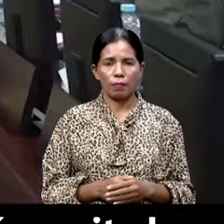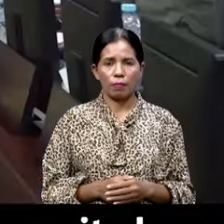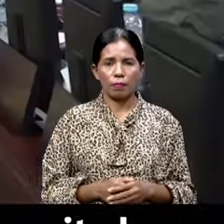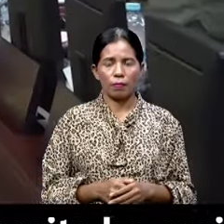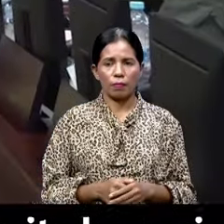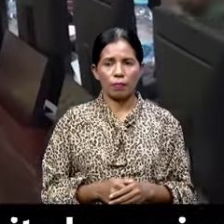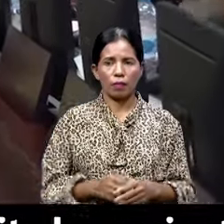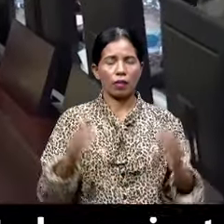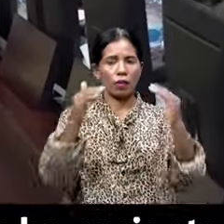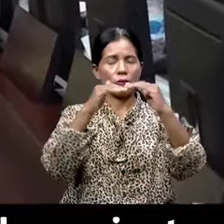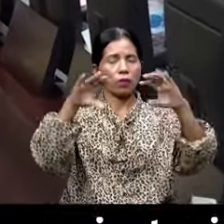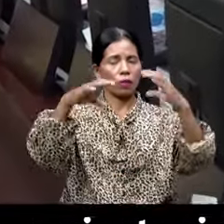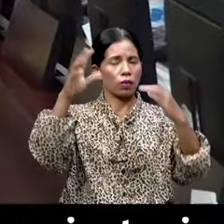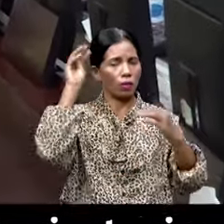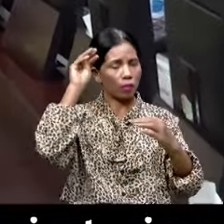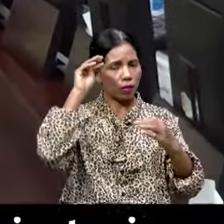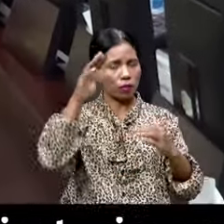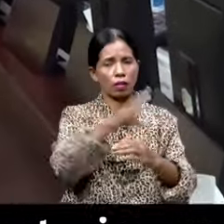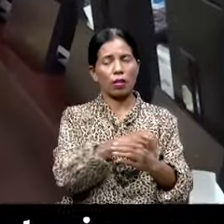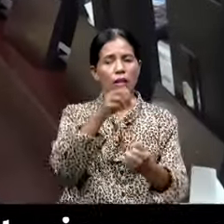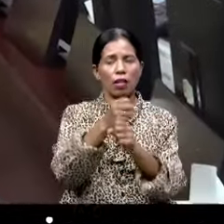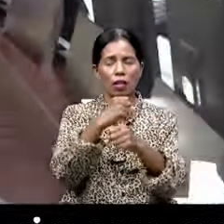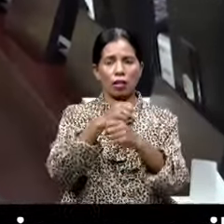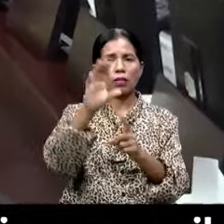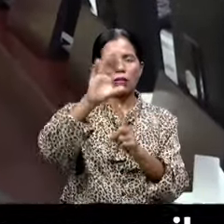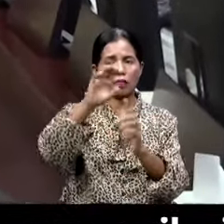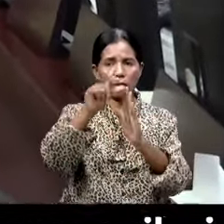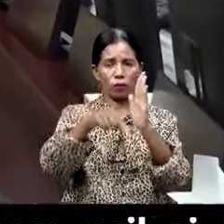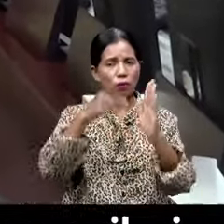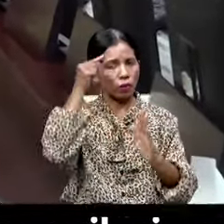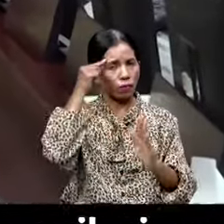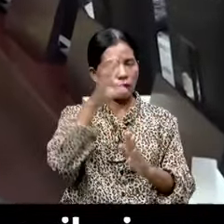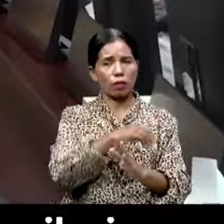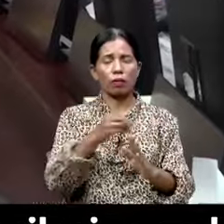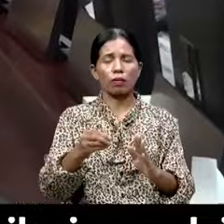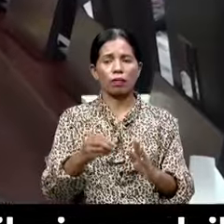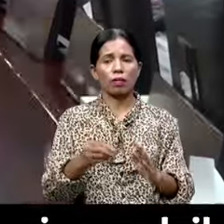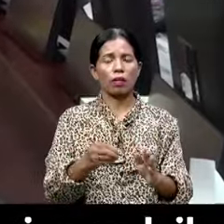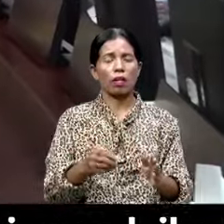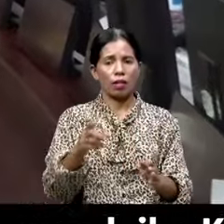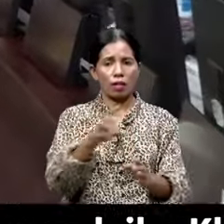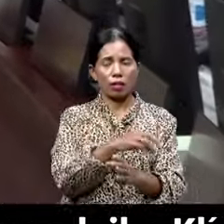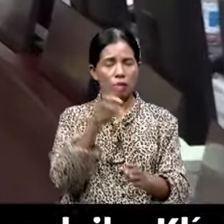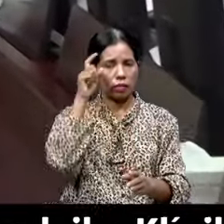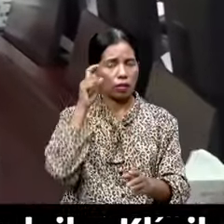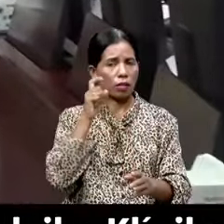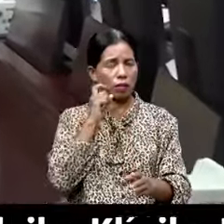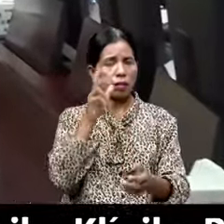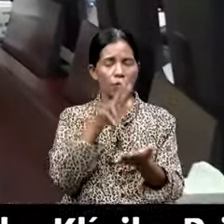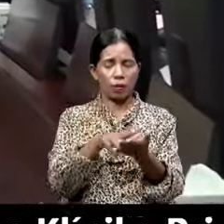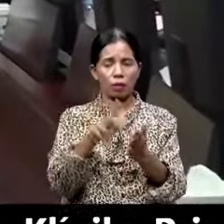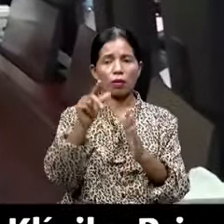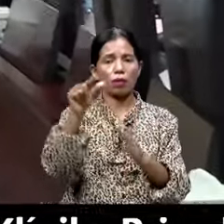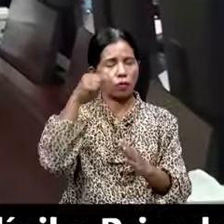A reunião com o Conselho Ministro Ordinária, NBE Presídio, o CCF Governo, com a relação a Guzmão Quartané, aprova o projeto de resolução Governo União, com